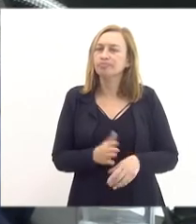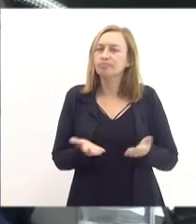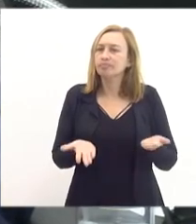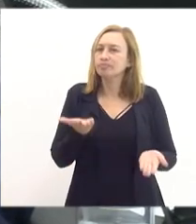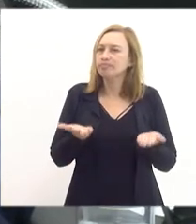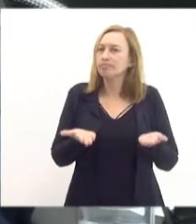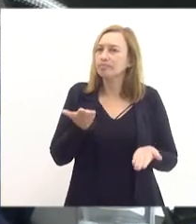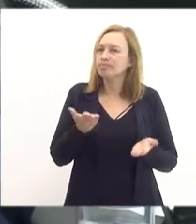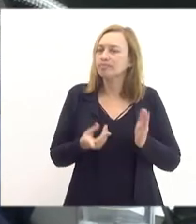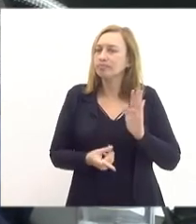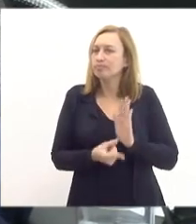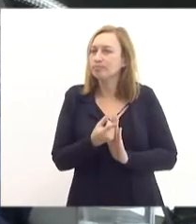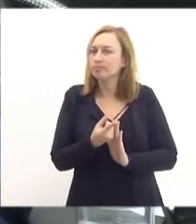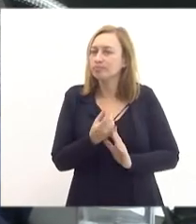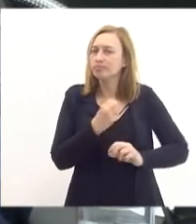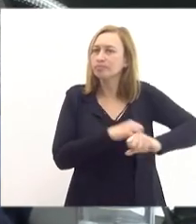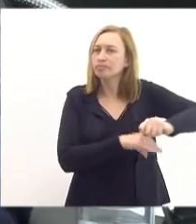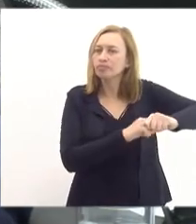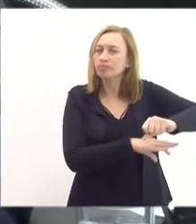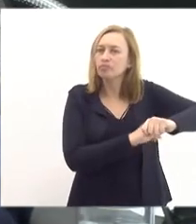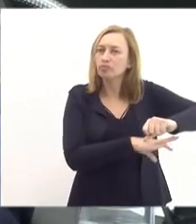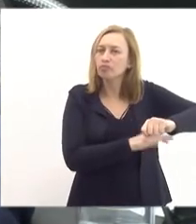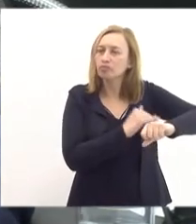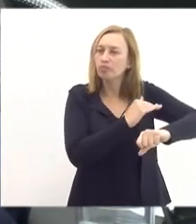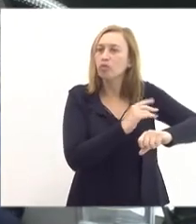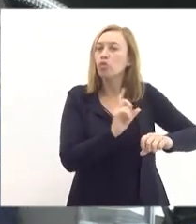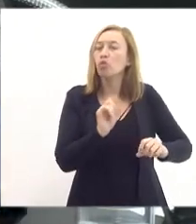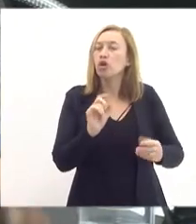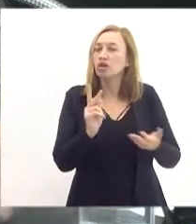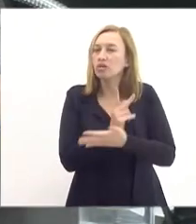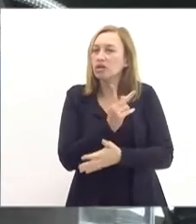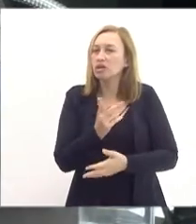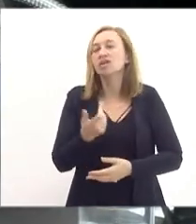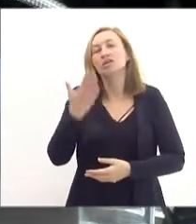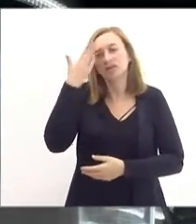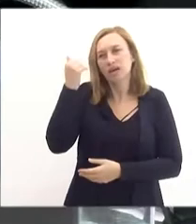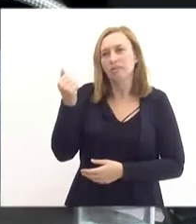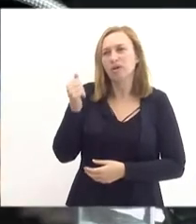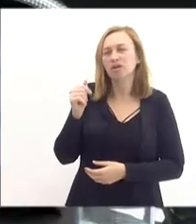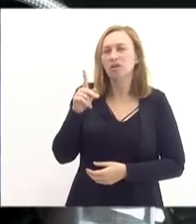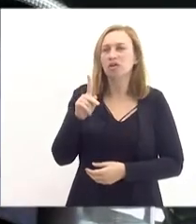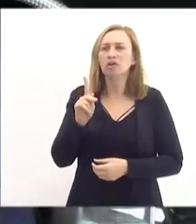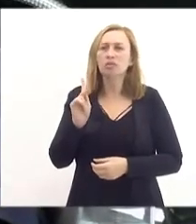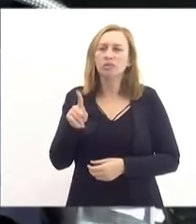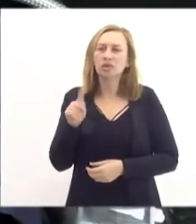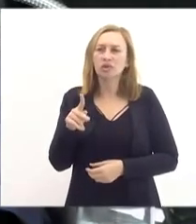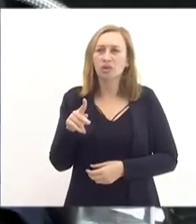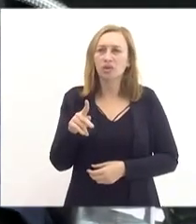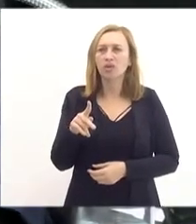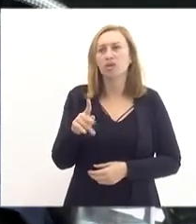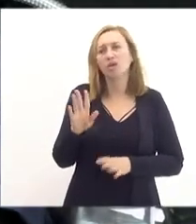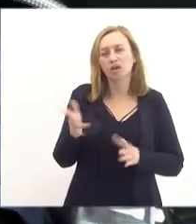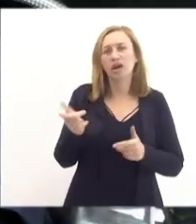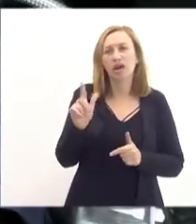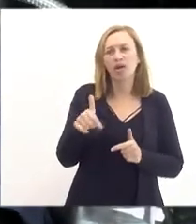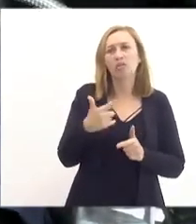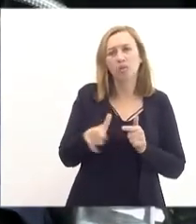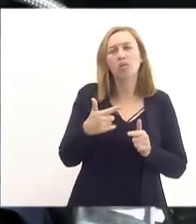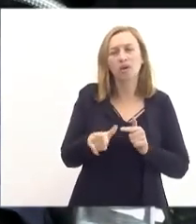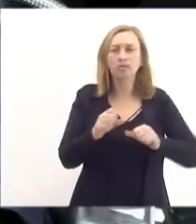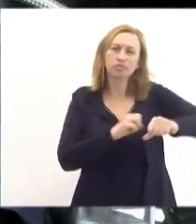equilíbrio financeiro desse fundo, como é que você está dando, porque a gente sabe que a questão dos JOTs é muito sazonal, né? Sempre foi um problema para o